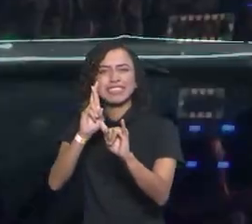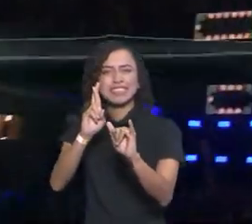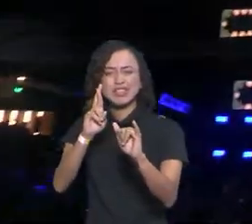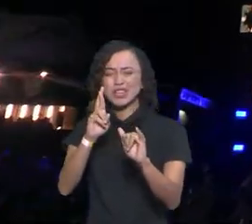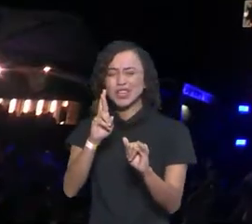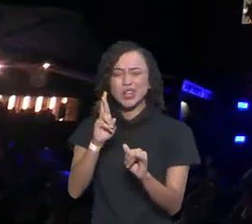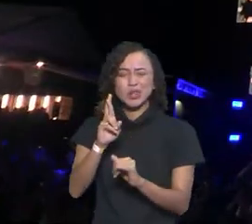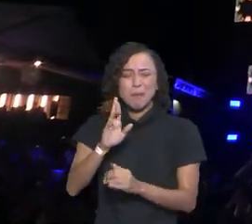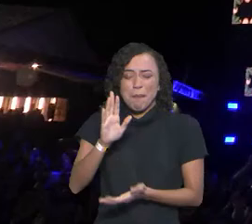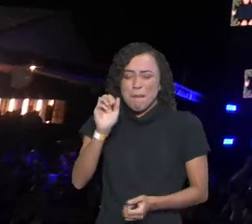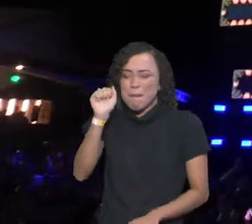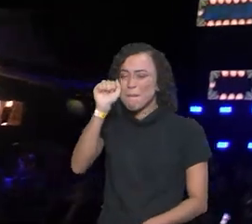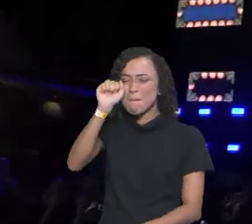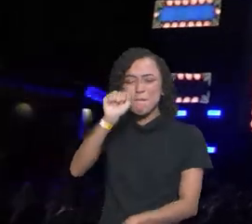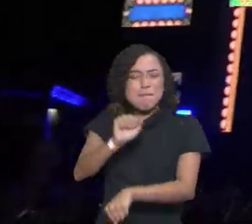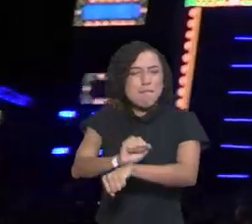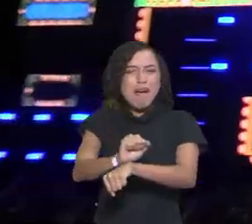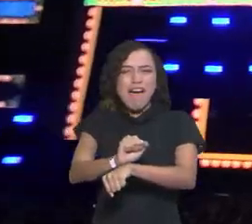crise de identidade